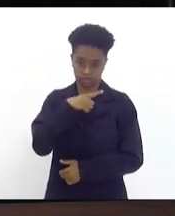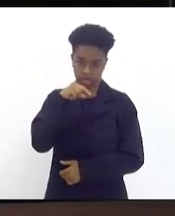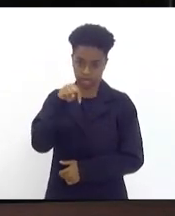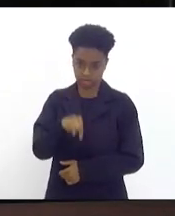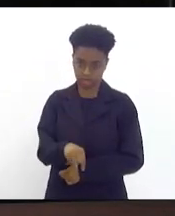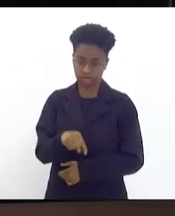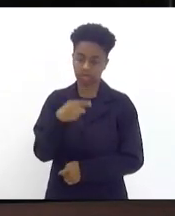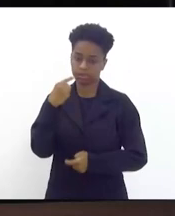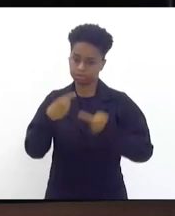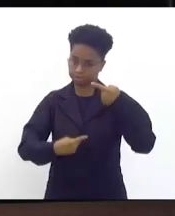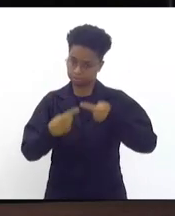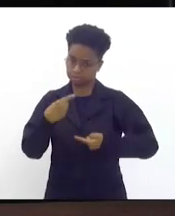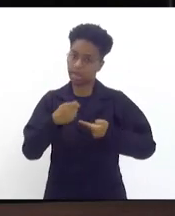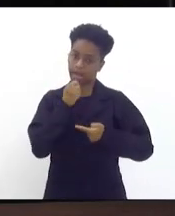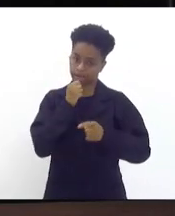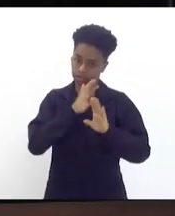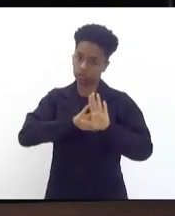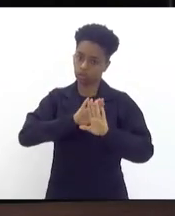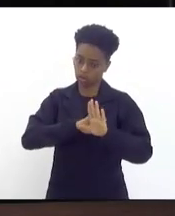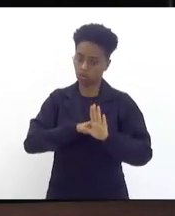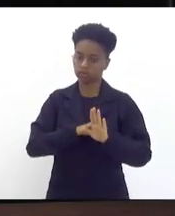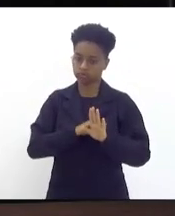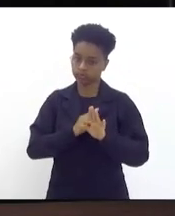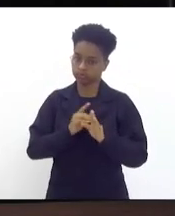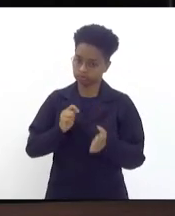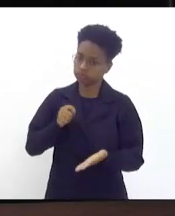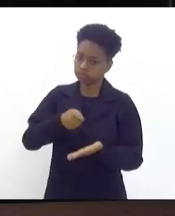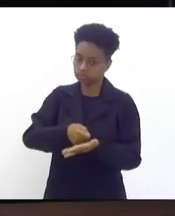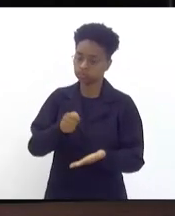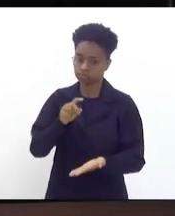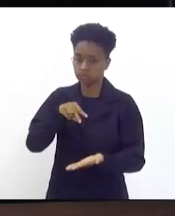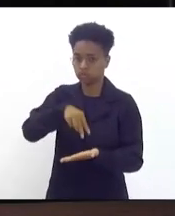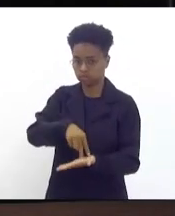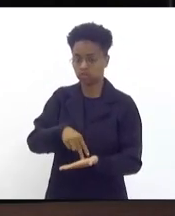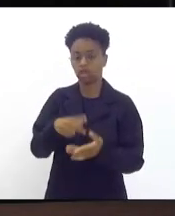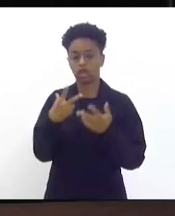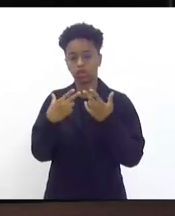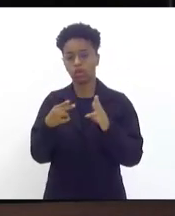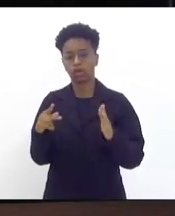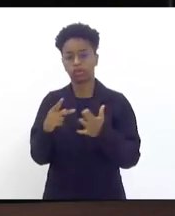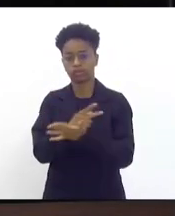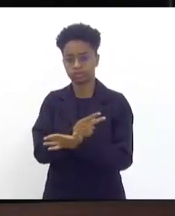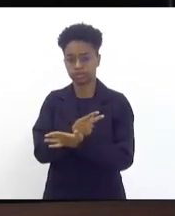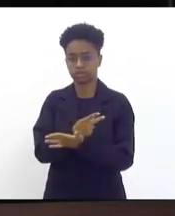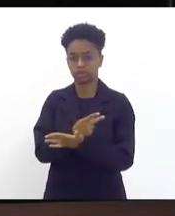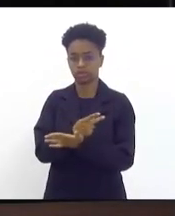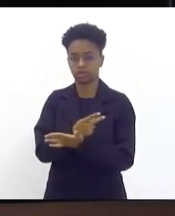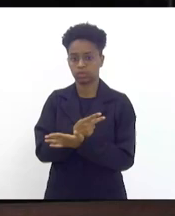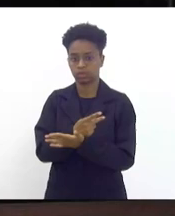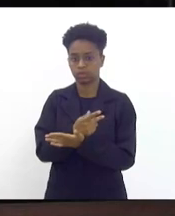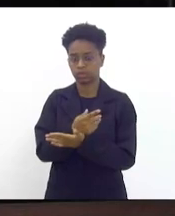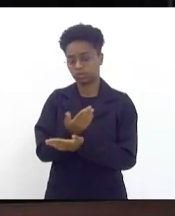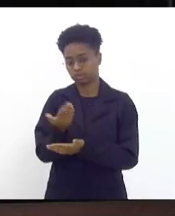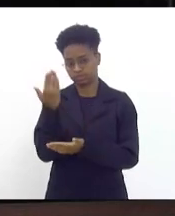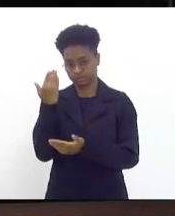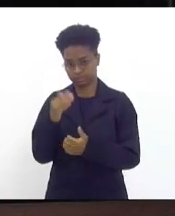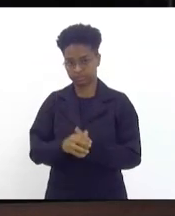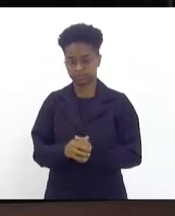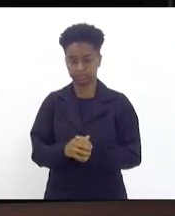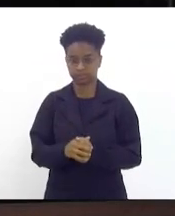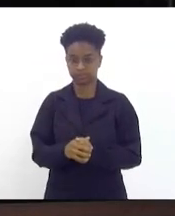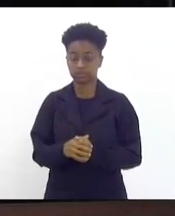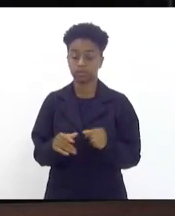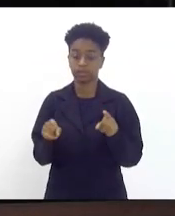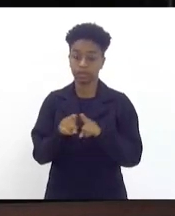muitos debates ideológicos firmes e duros como foi da última da última vez é